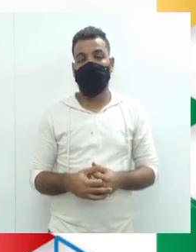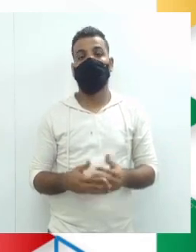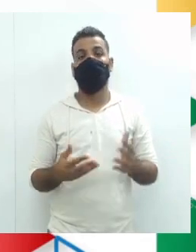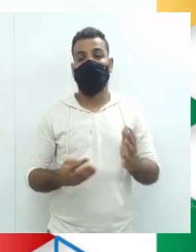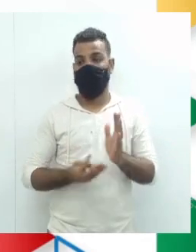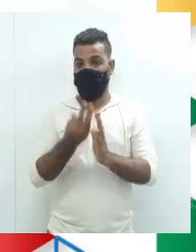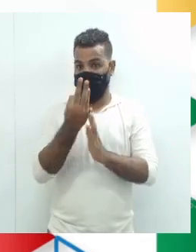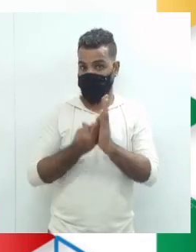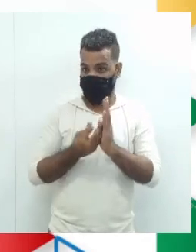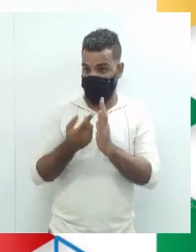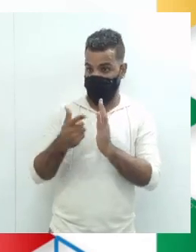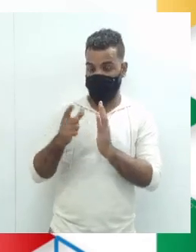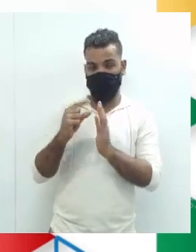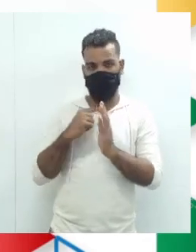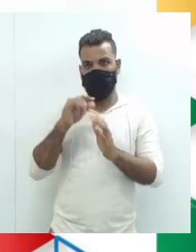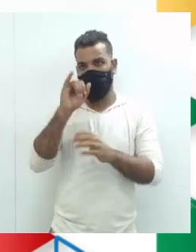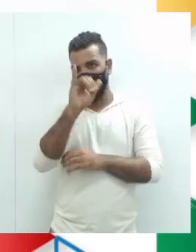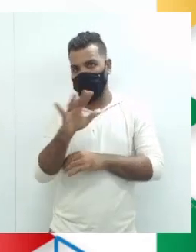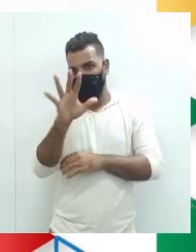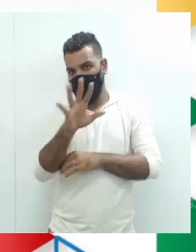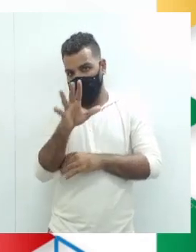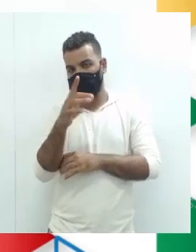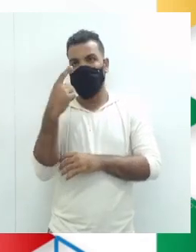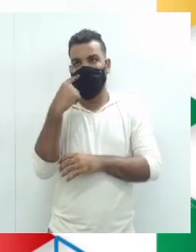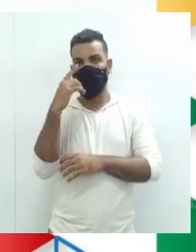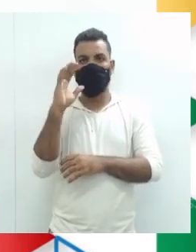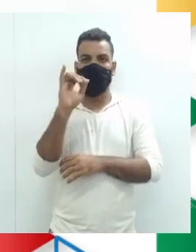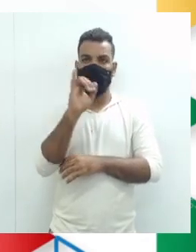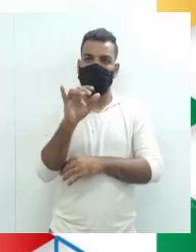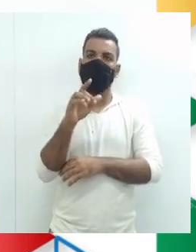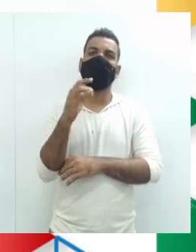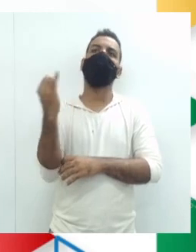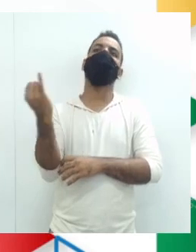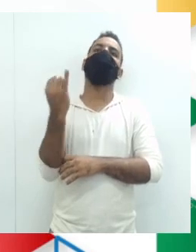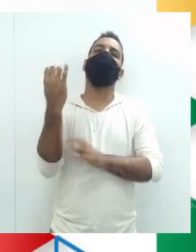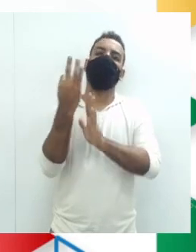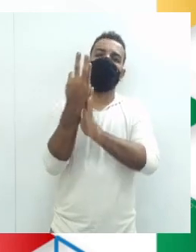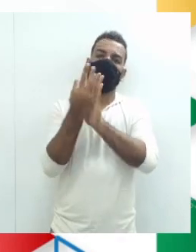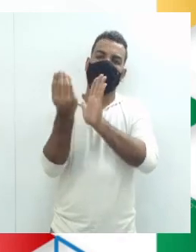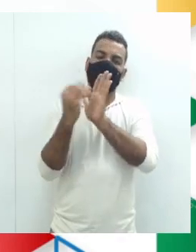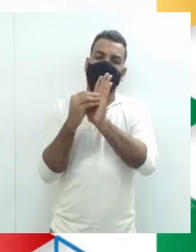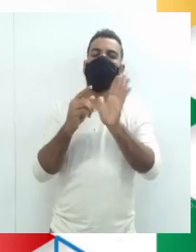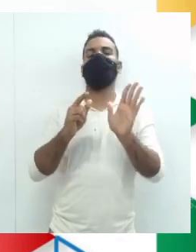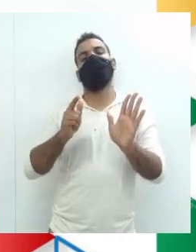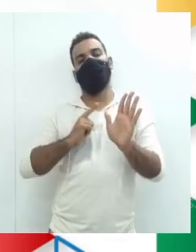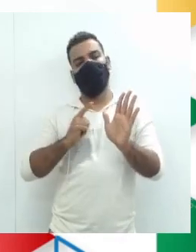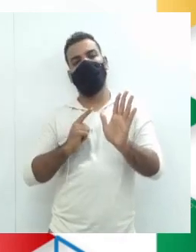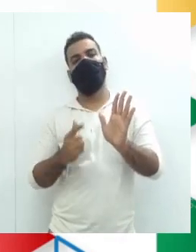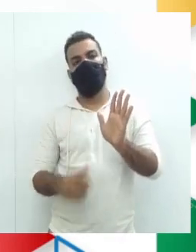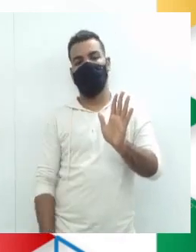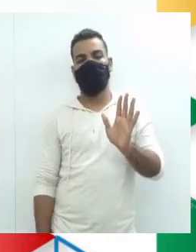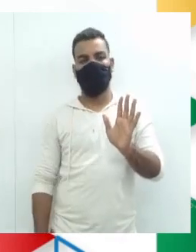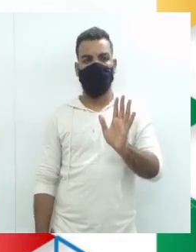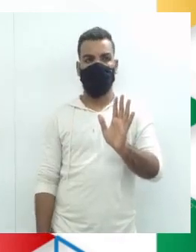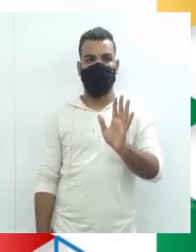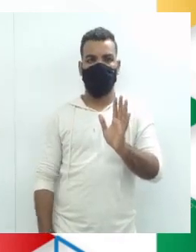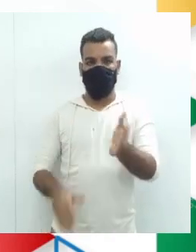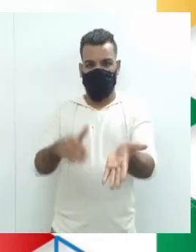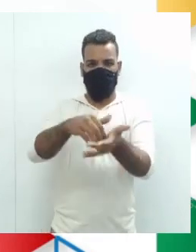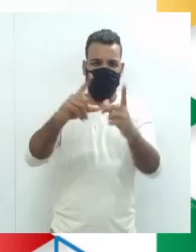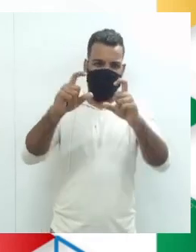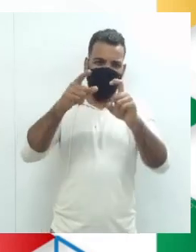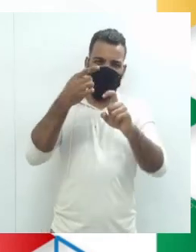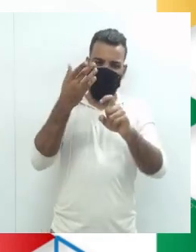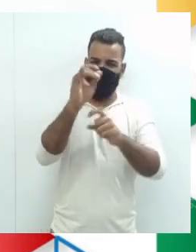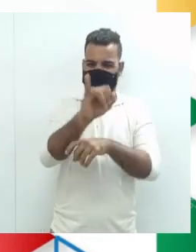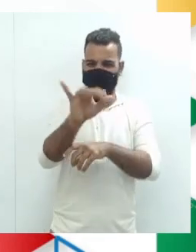parte não verbal, a gente tem a imagem, né? A imagem, a gente viu a importância dela no texto publicitário. Esse último que nós vimos aí, a presença